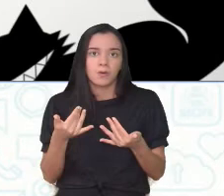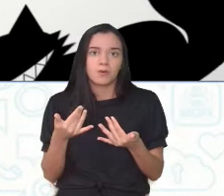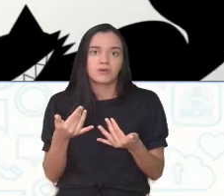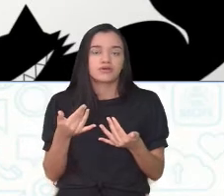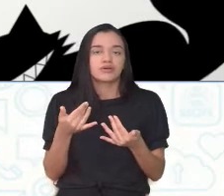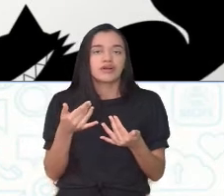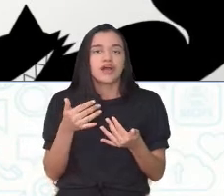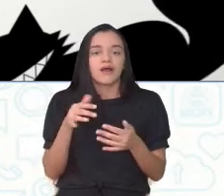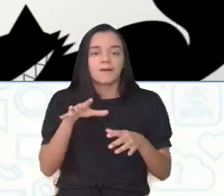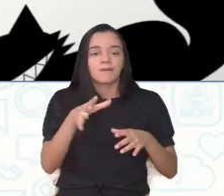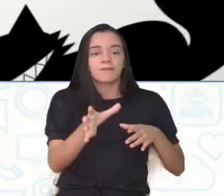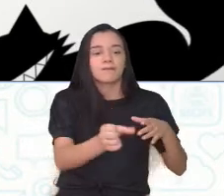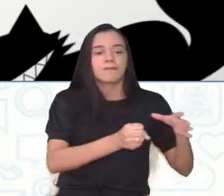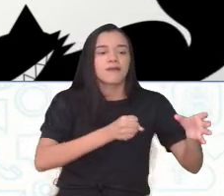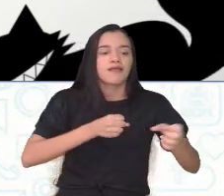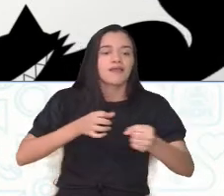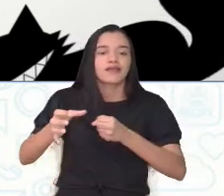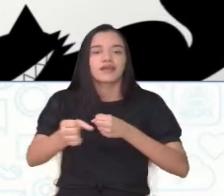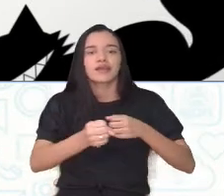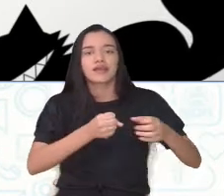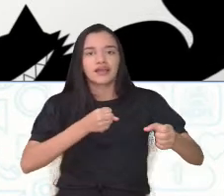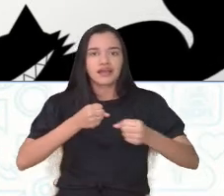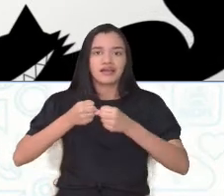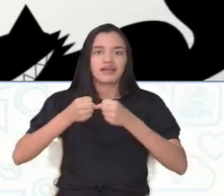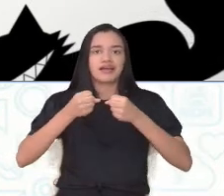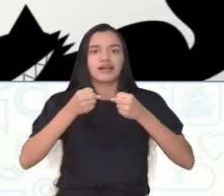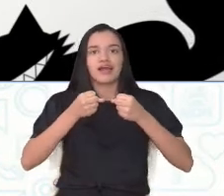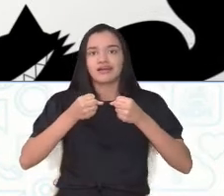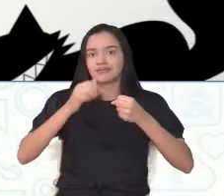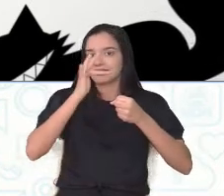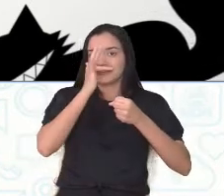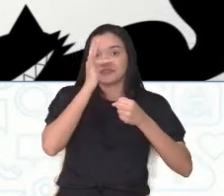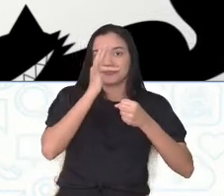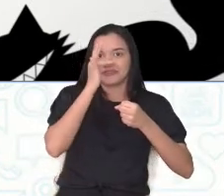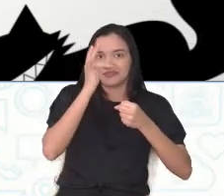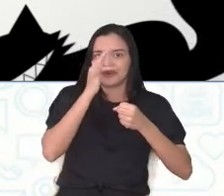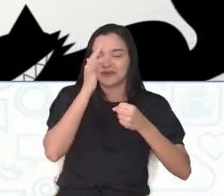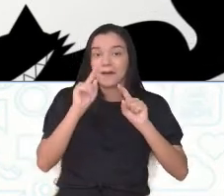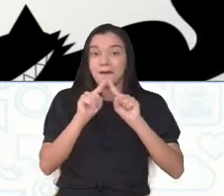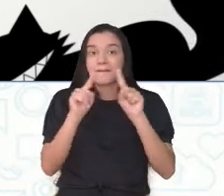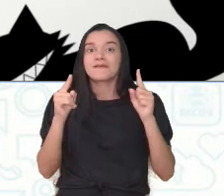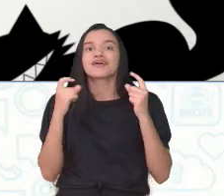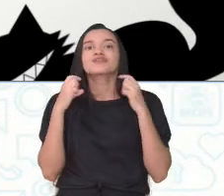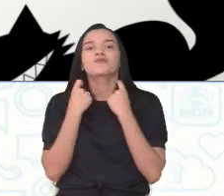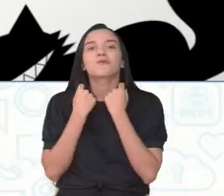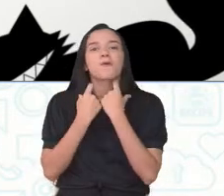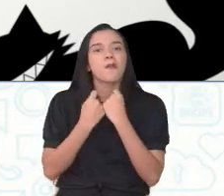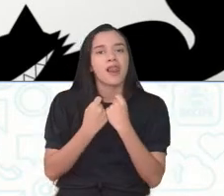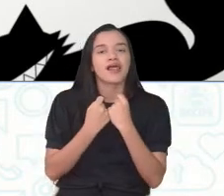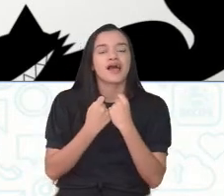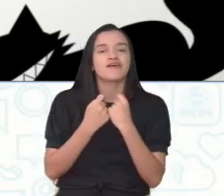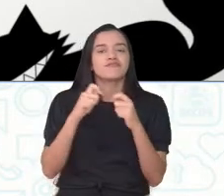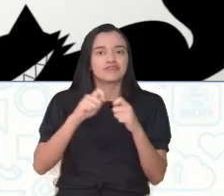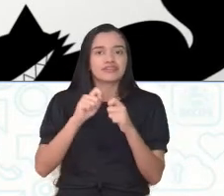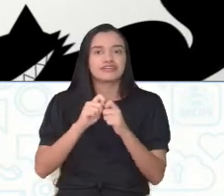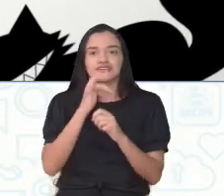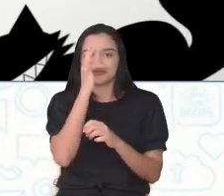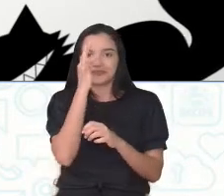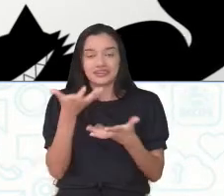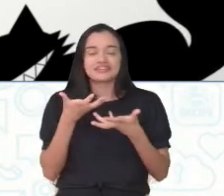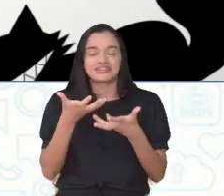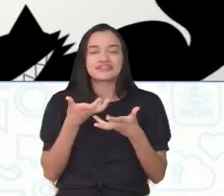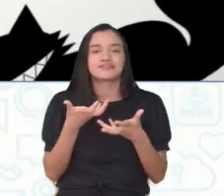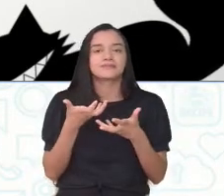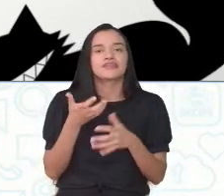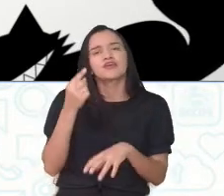margaridas. Alice estava preguiçosa, né? Ela não queria levantar para colher as margaridas, mas queria o colar de margaridas. O narrador apresenta o